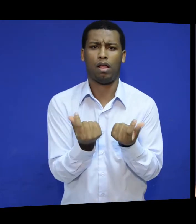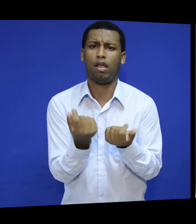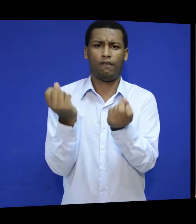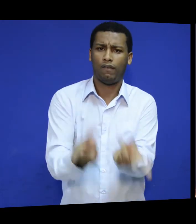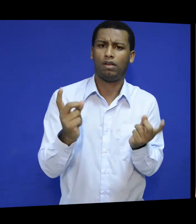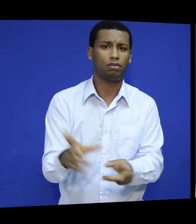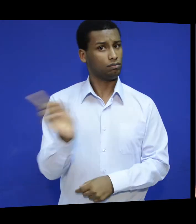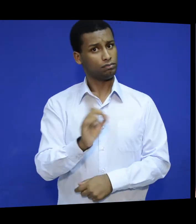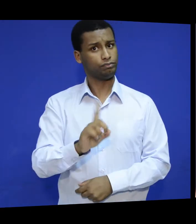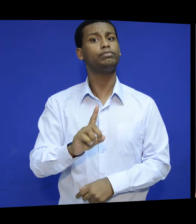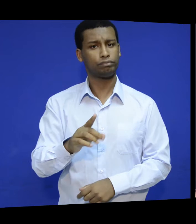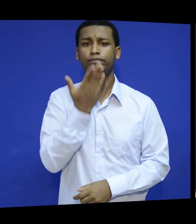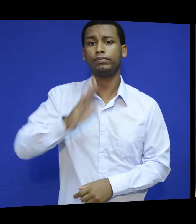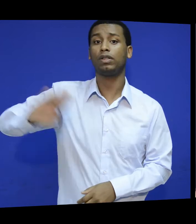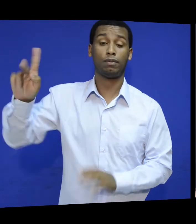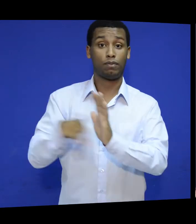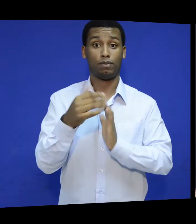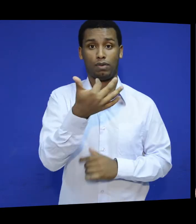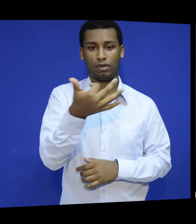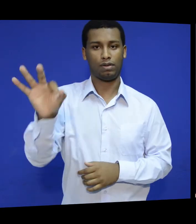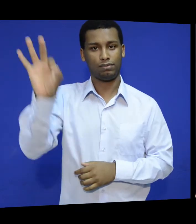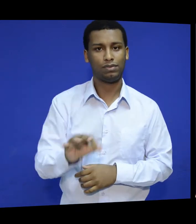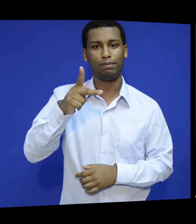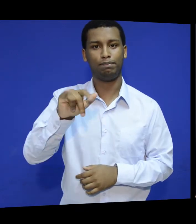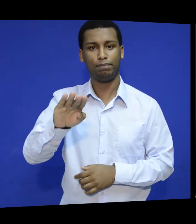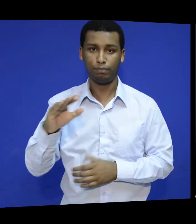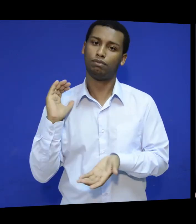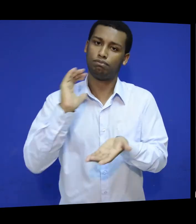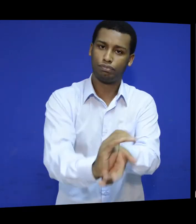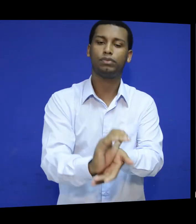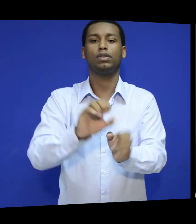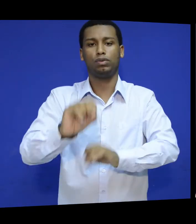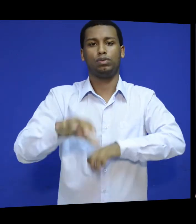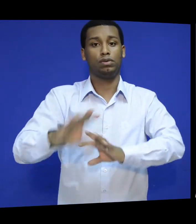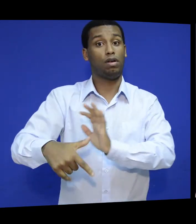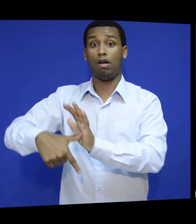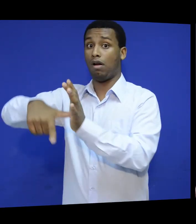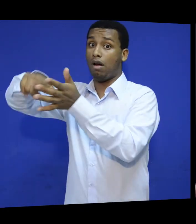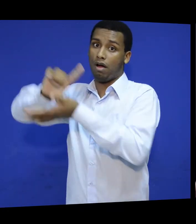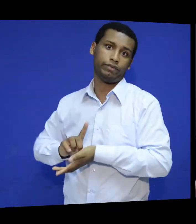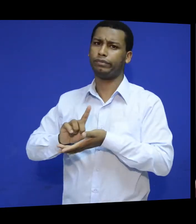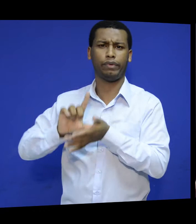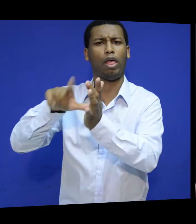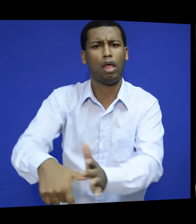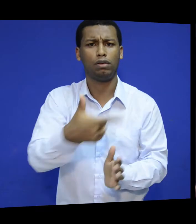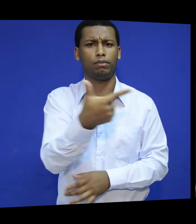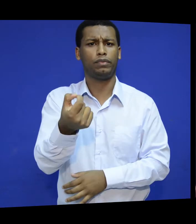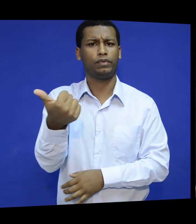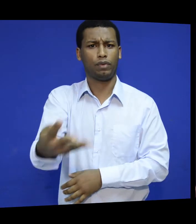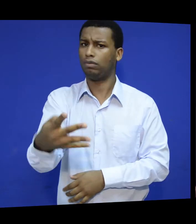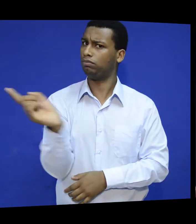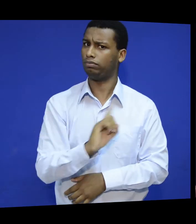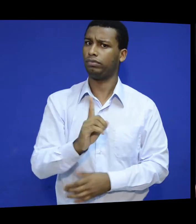contrária à educação como mercadoria e prometeu lutar para que os 10% do PIB nacional sejam investidos na educação o quanto antes